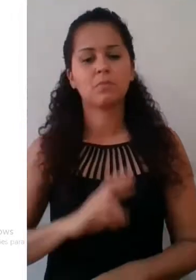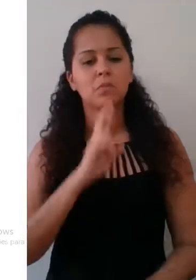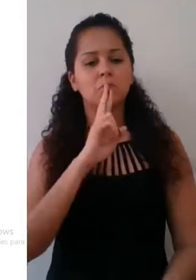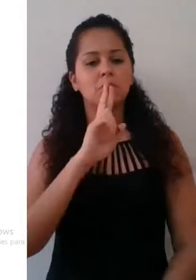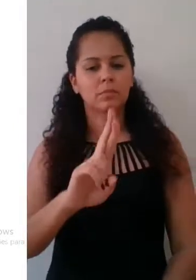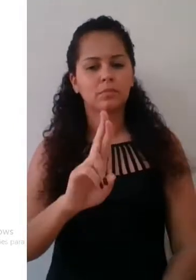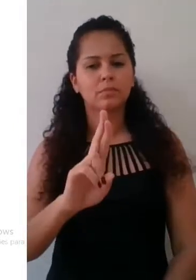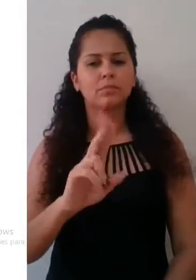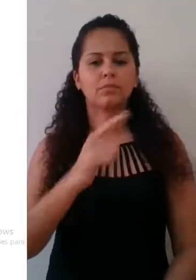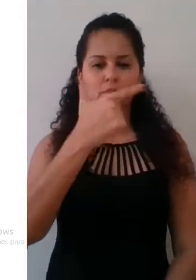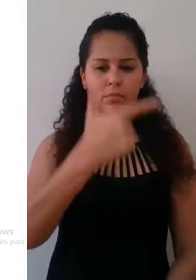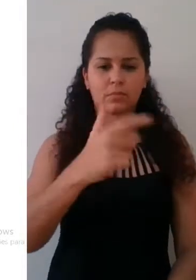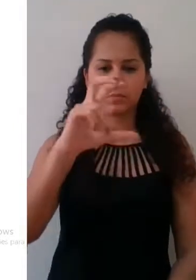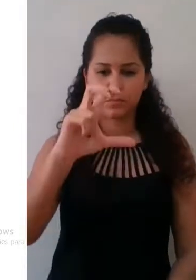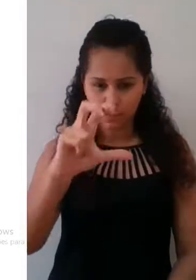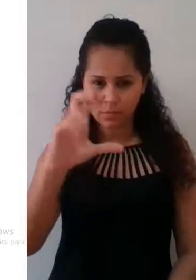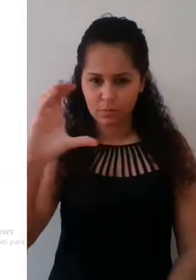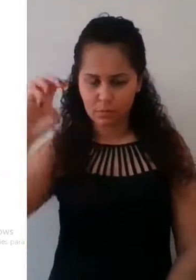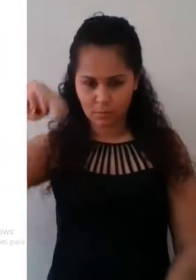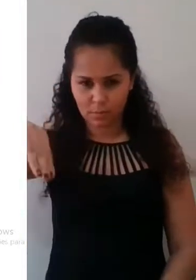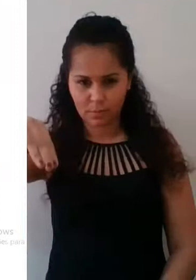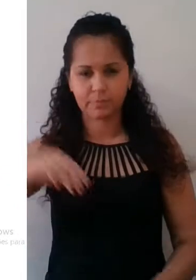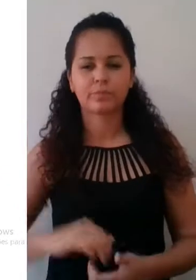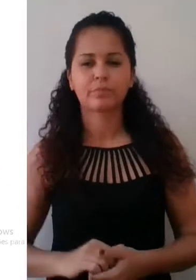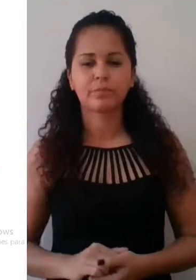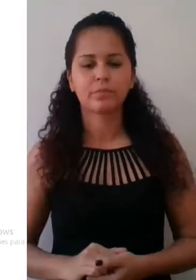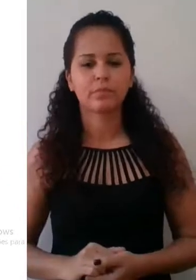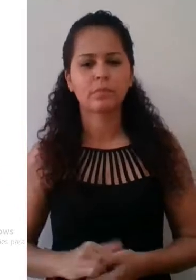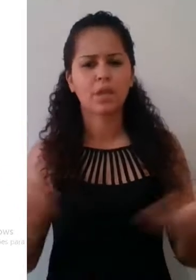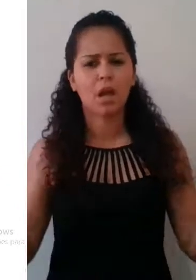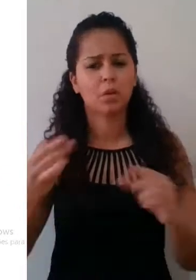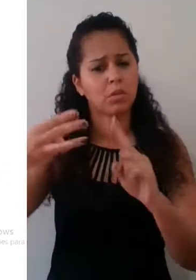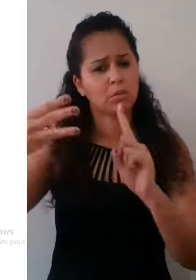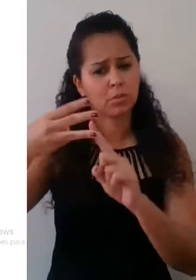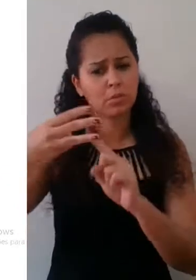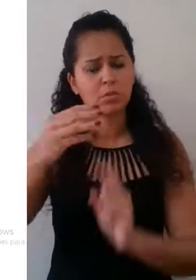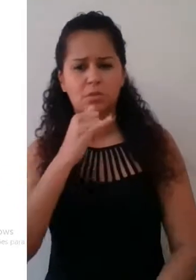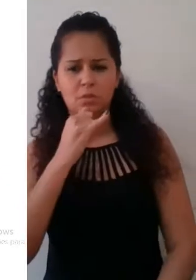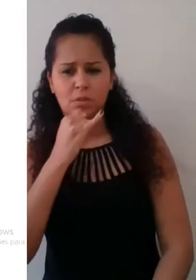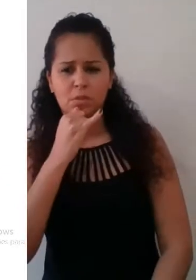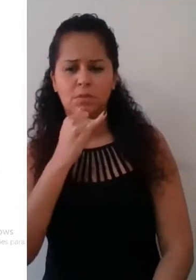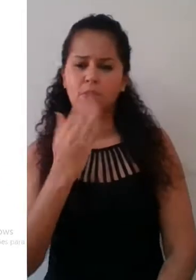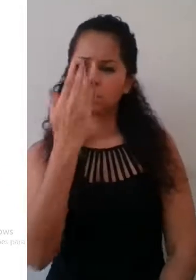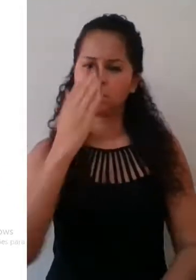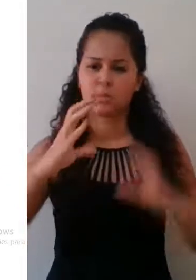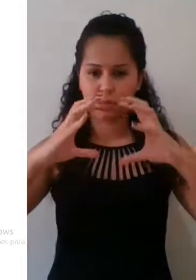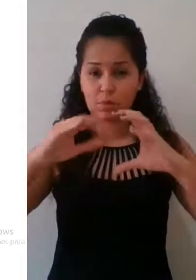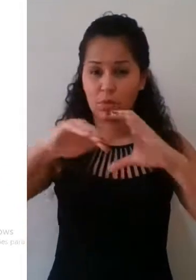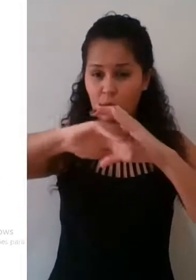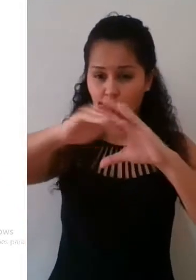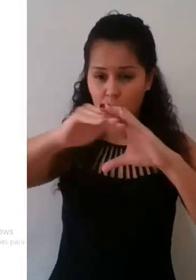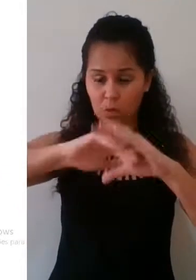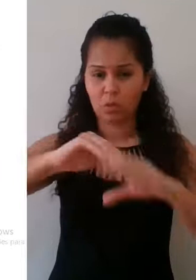é 25 centímetros. Beleza? Terceiro e último exemplo. Um espelho esférico côncavo conjuga uma